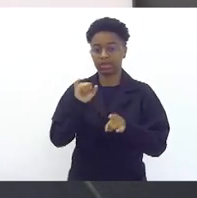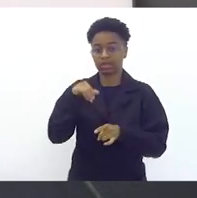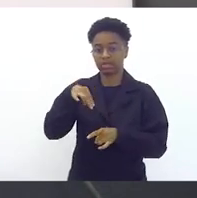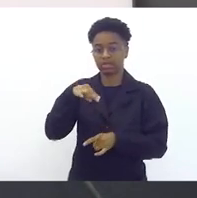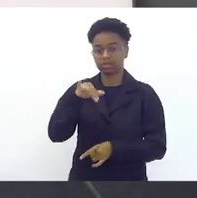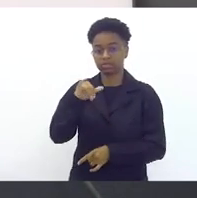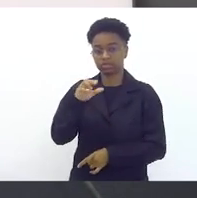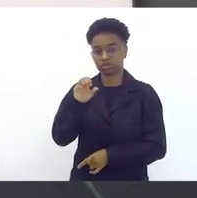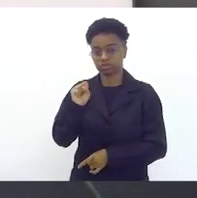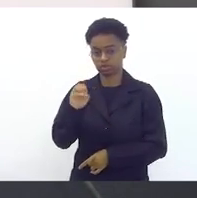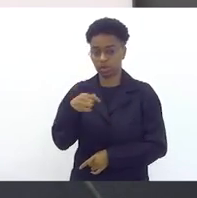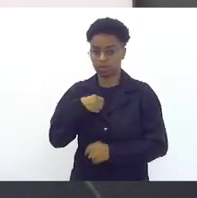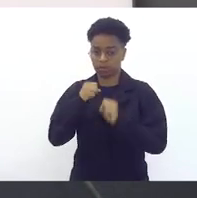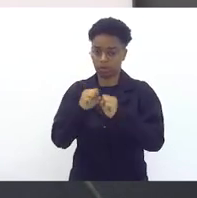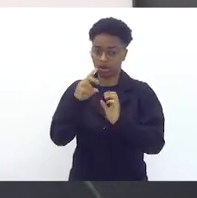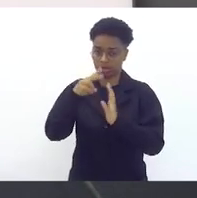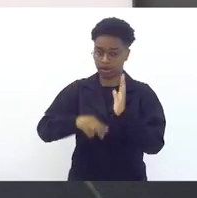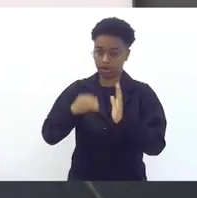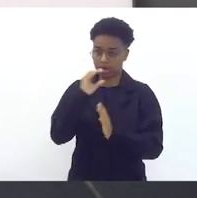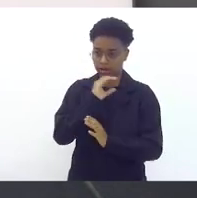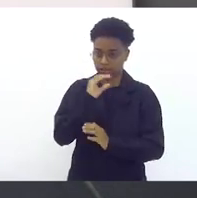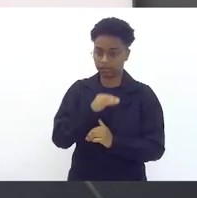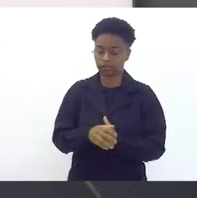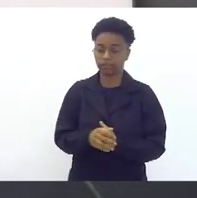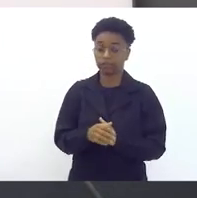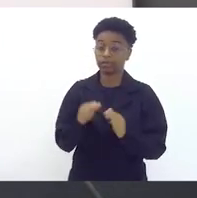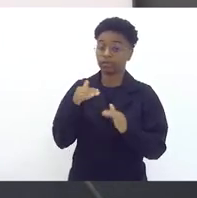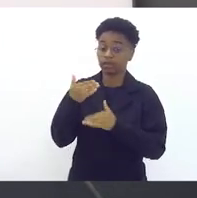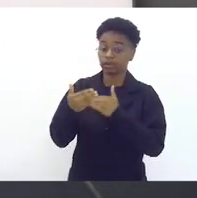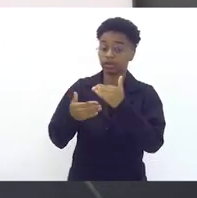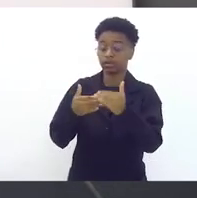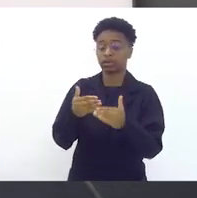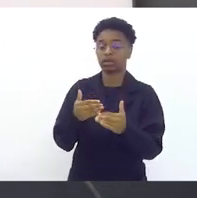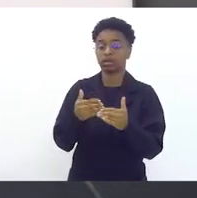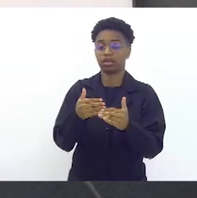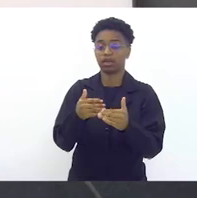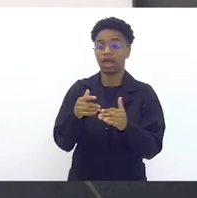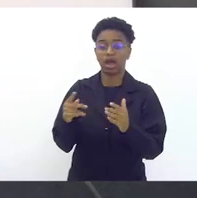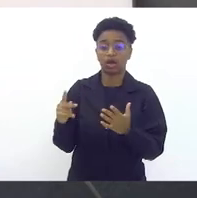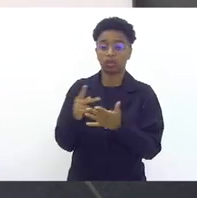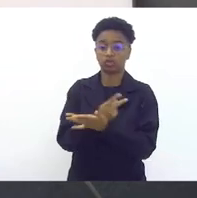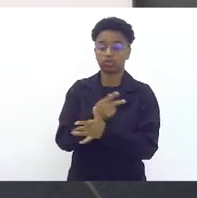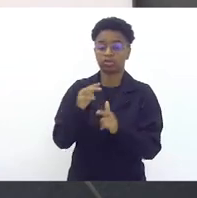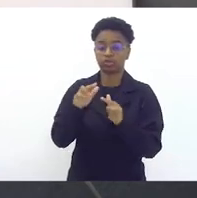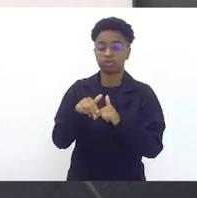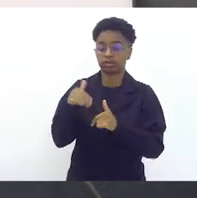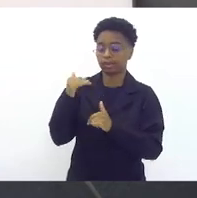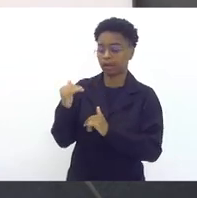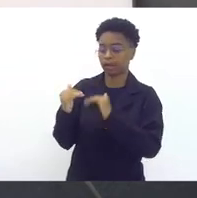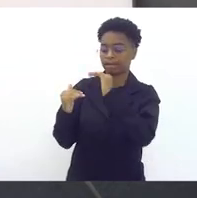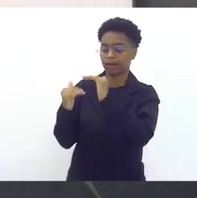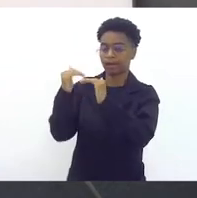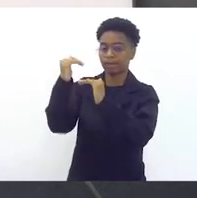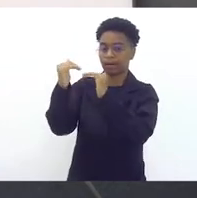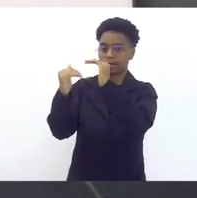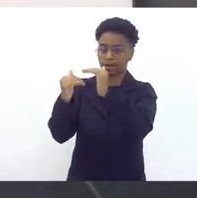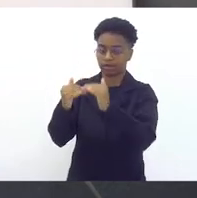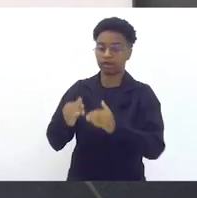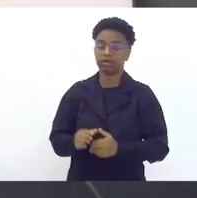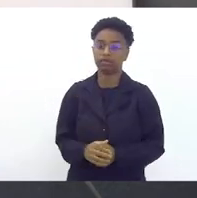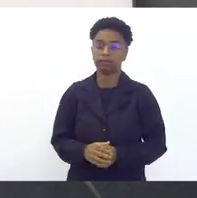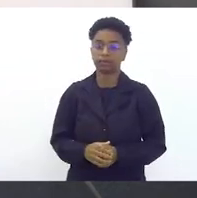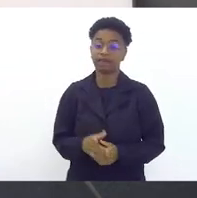lida rápida. O desenvolvimento do servidor da SES e ASERJ ocorrerá mediante progressão funcional e promoção, a